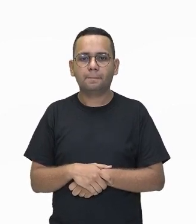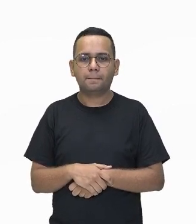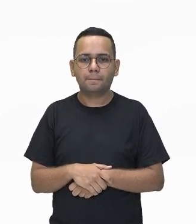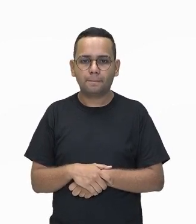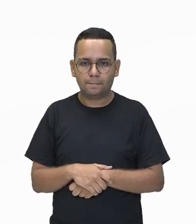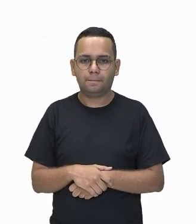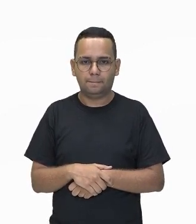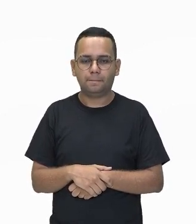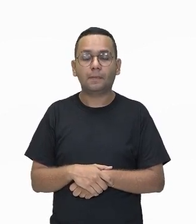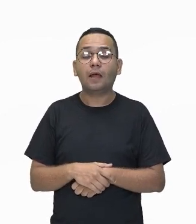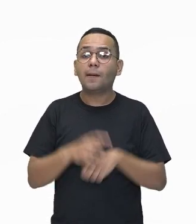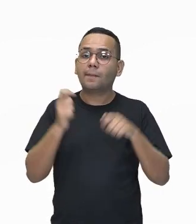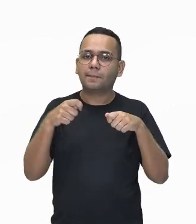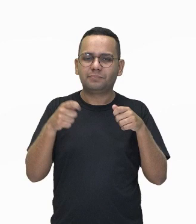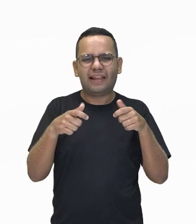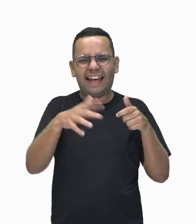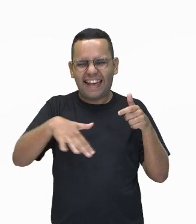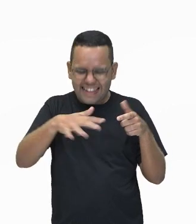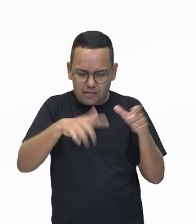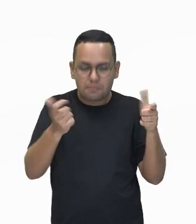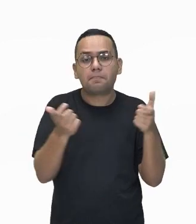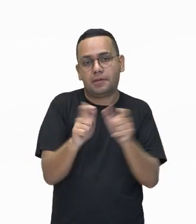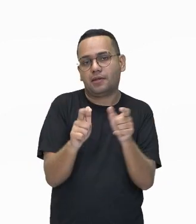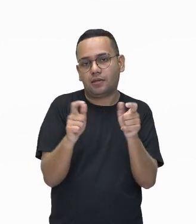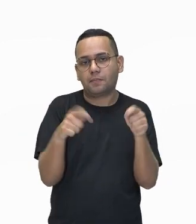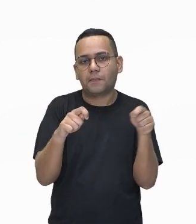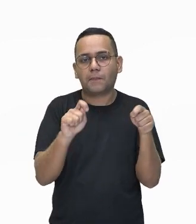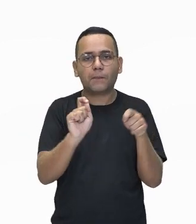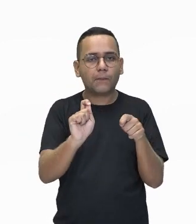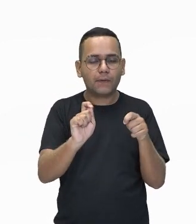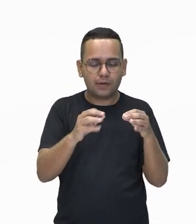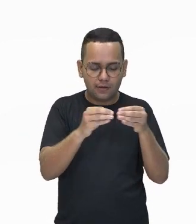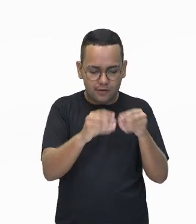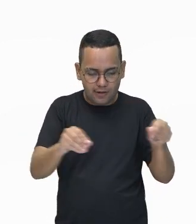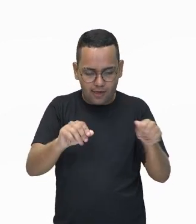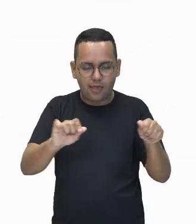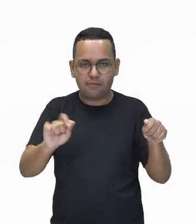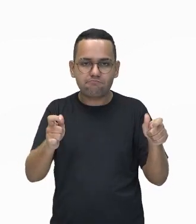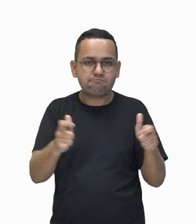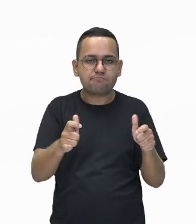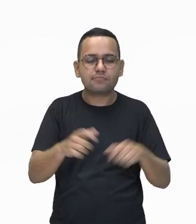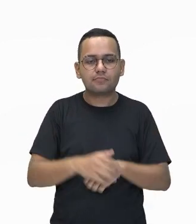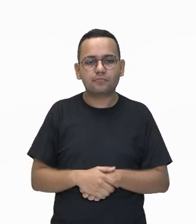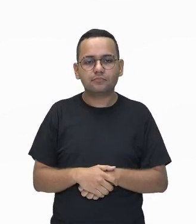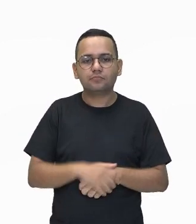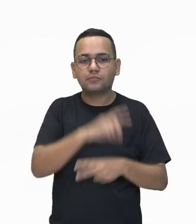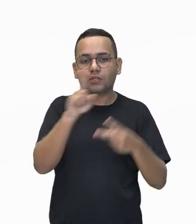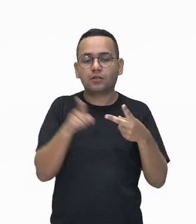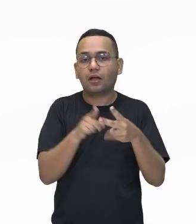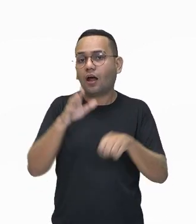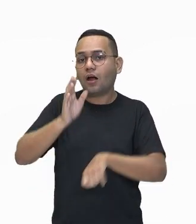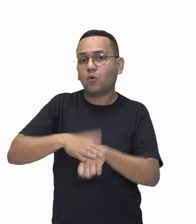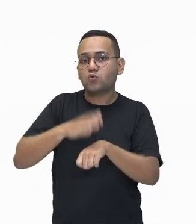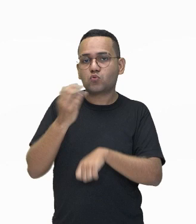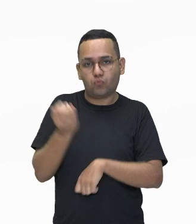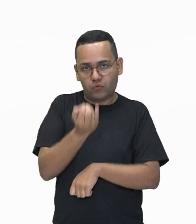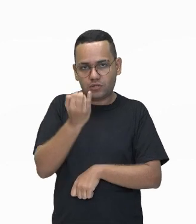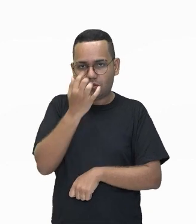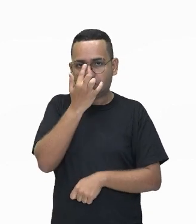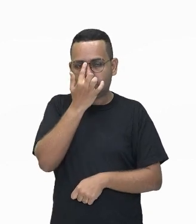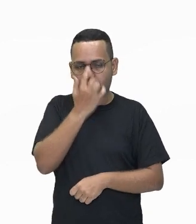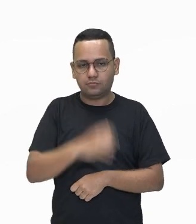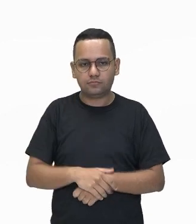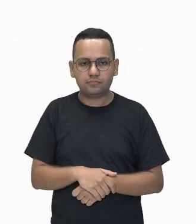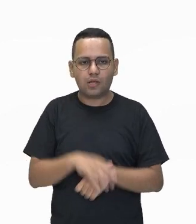ao alcance da visão daqueles que a integram, tá? E autossuficiente, de modo que atenda a todas